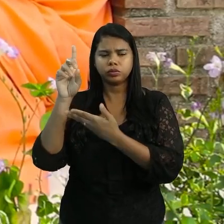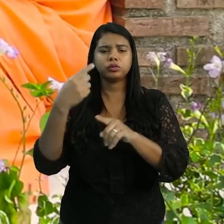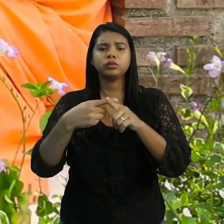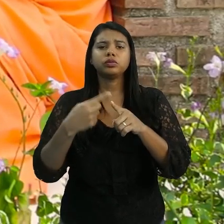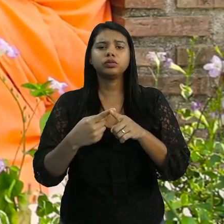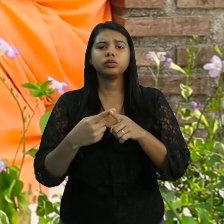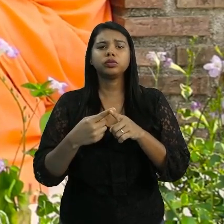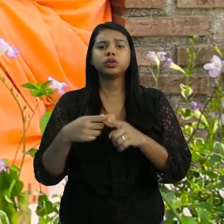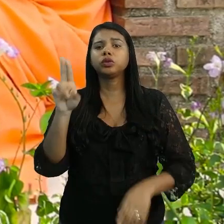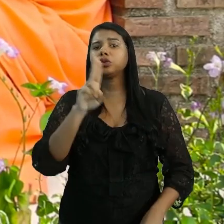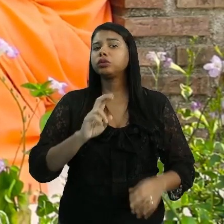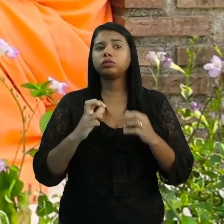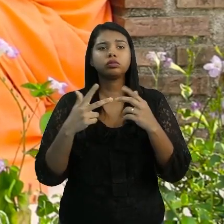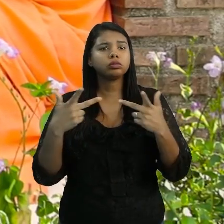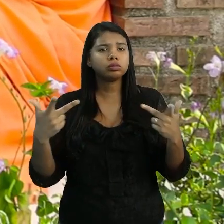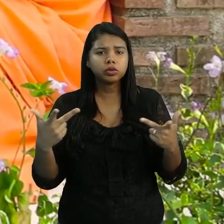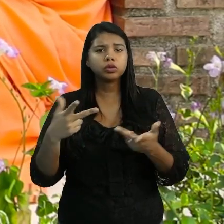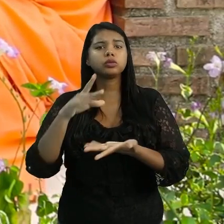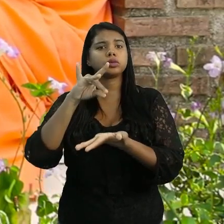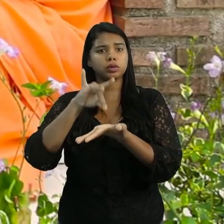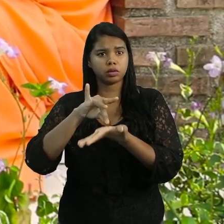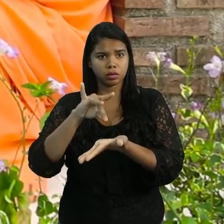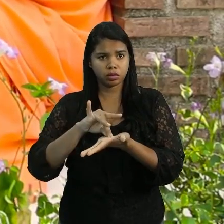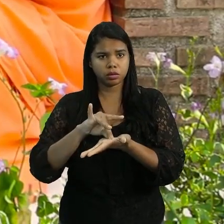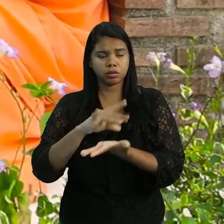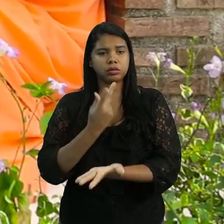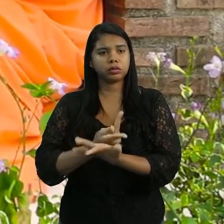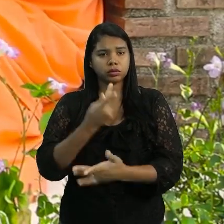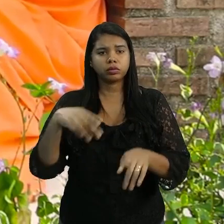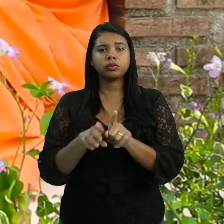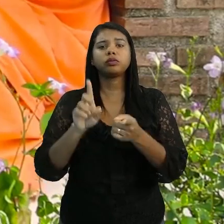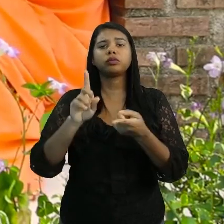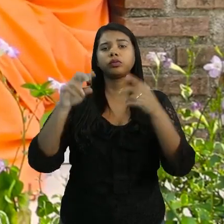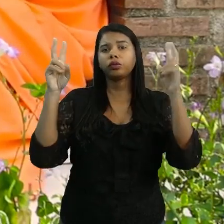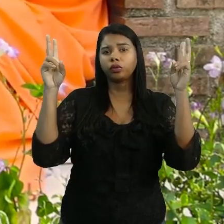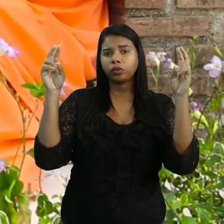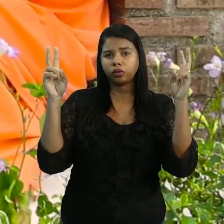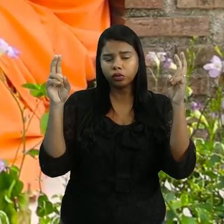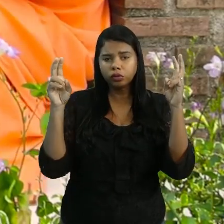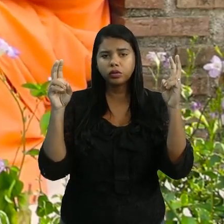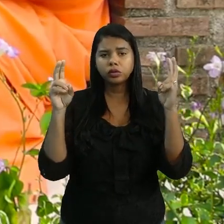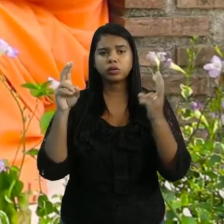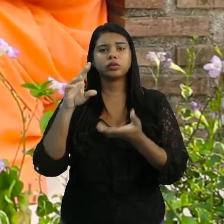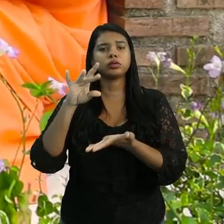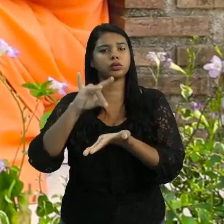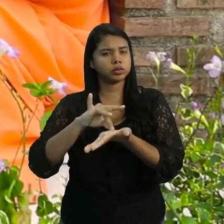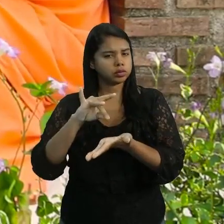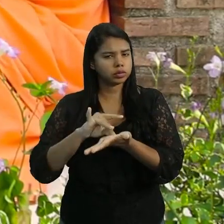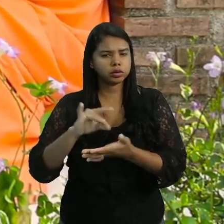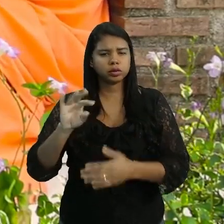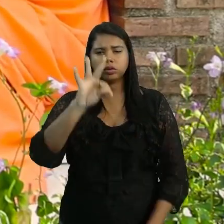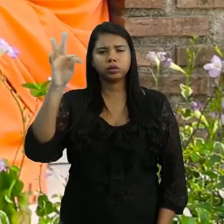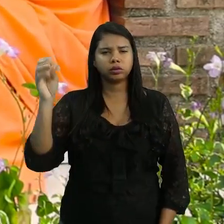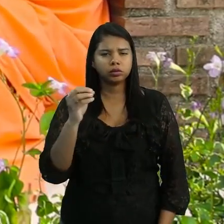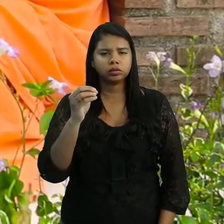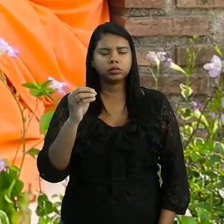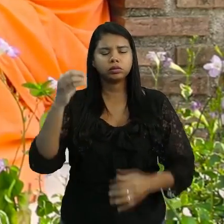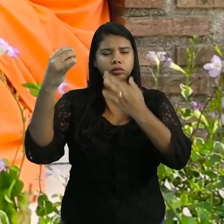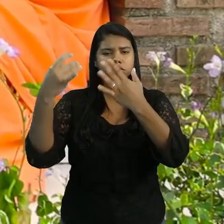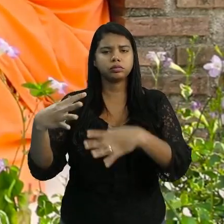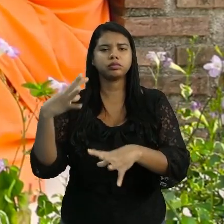simplesmente amar e servir a Deus. Para a gente isso é religião. Então, Krishna e Deus aqui seriam a mesma pessoa? Isso. Seria uma espécie